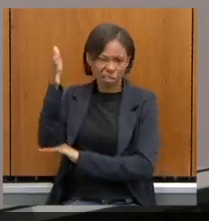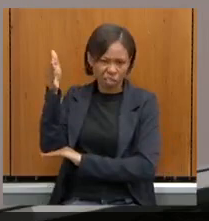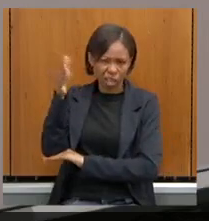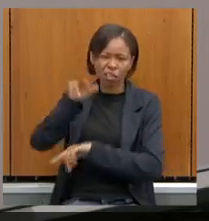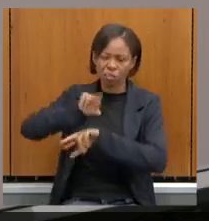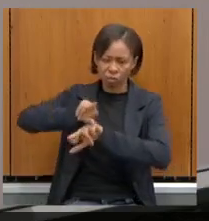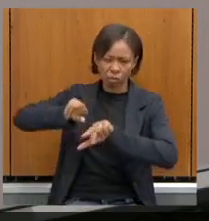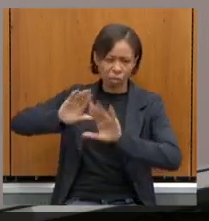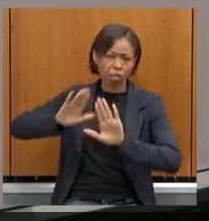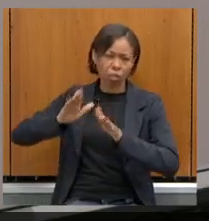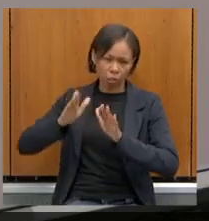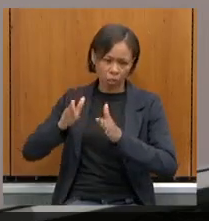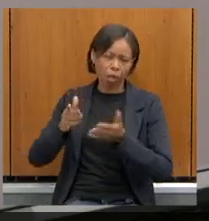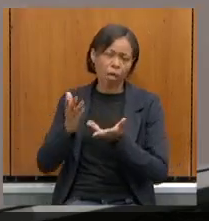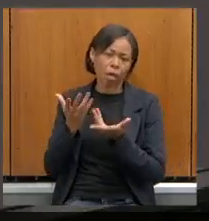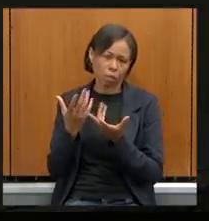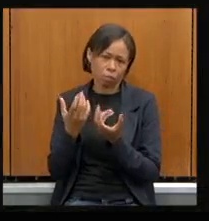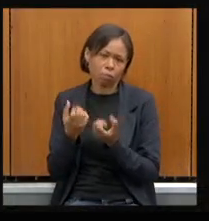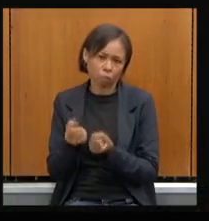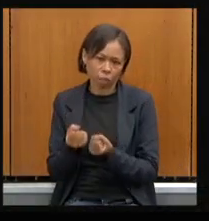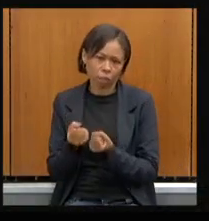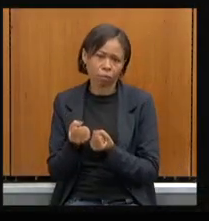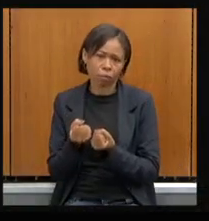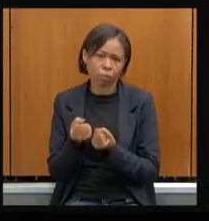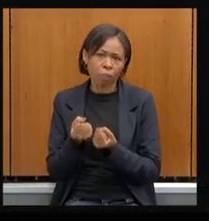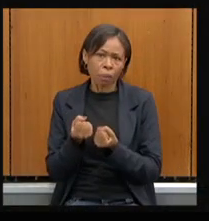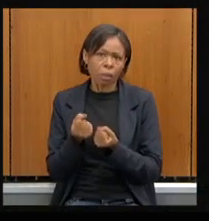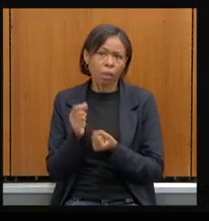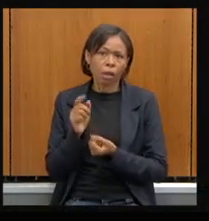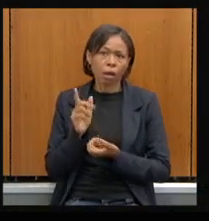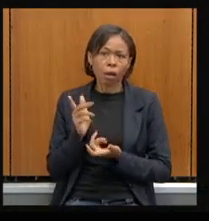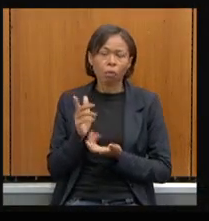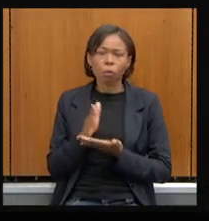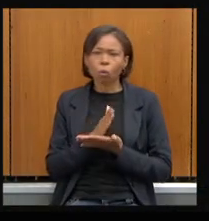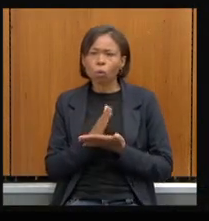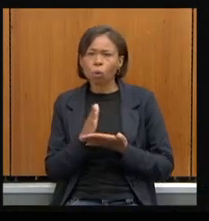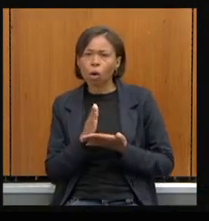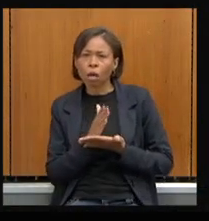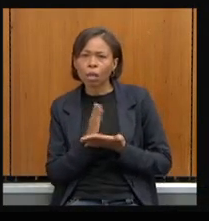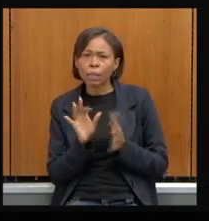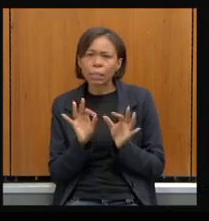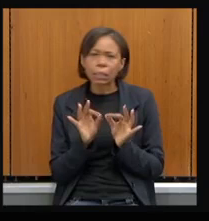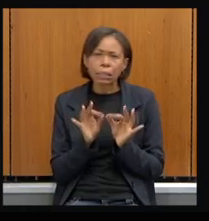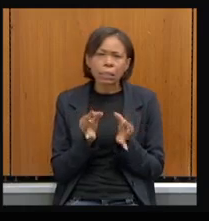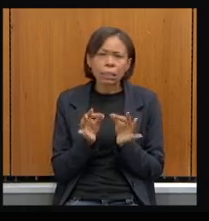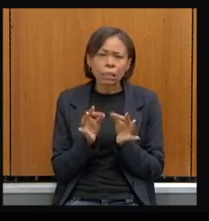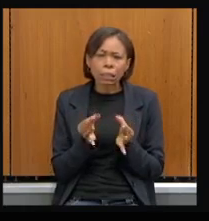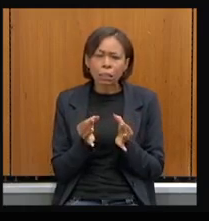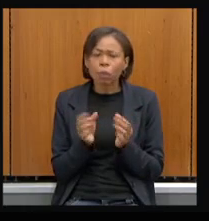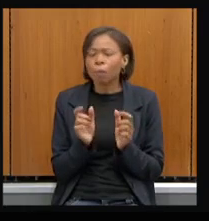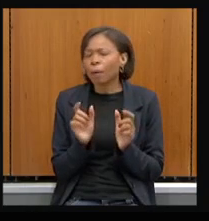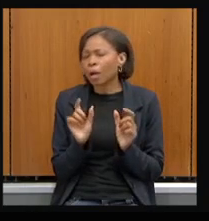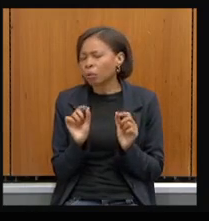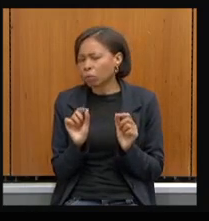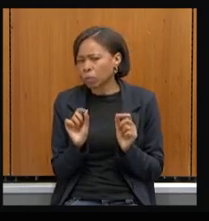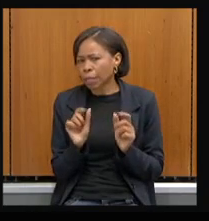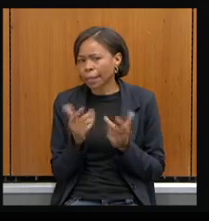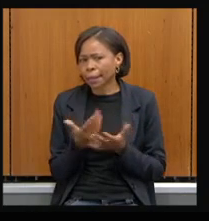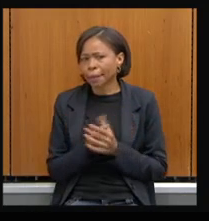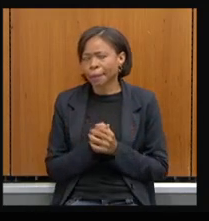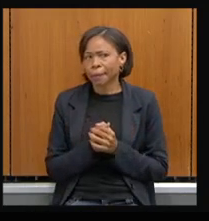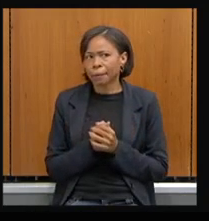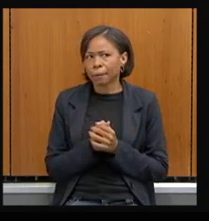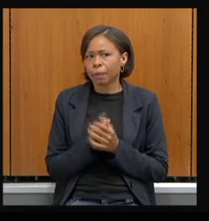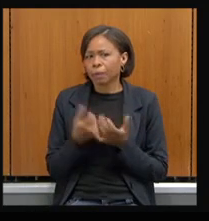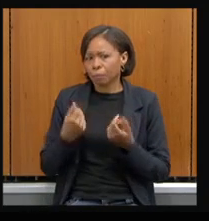simples, que as pessoas nos eventos usem ou máscara N95 ou a